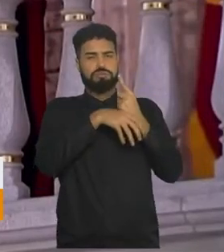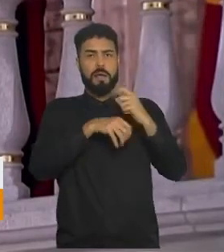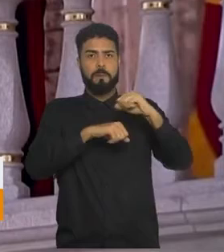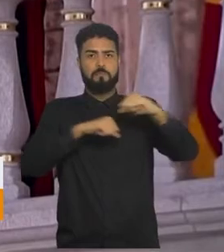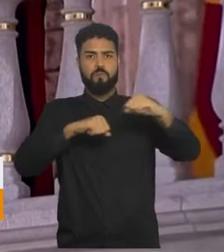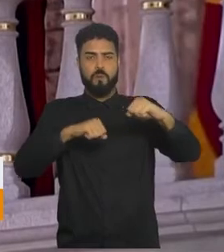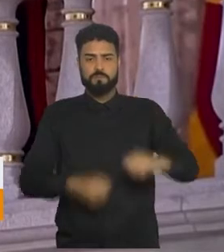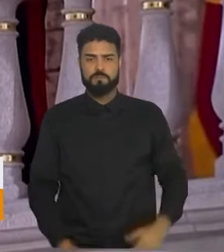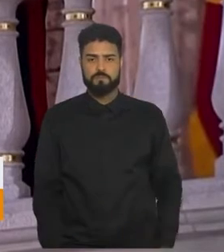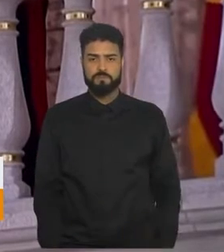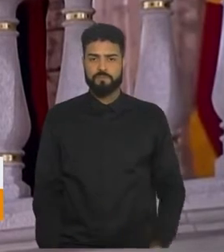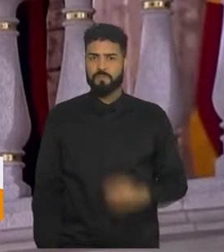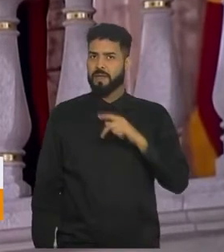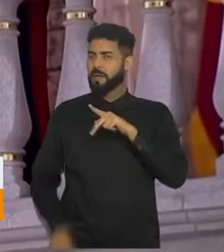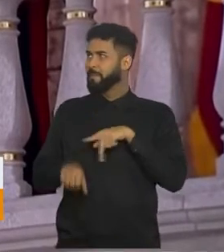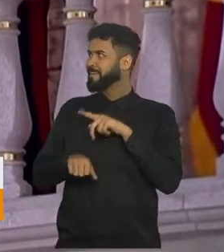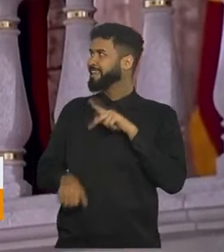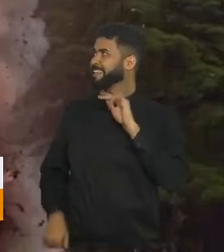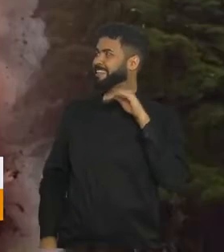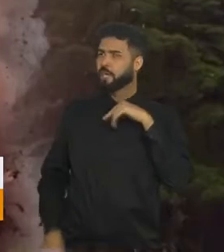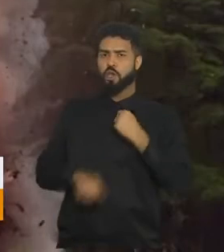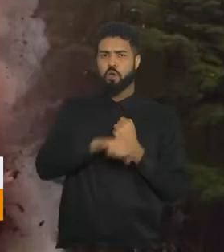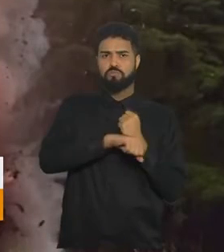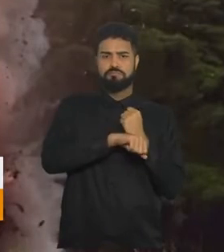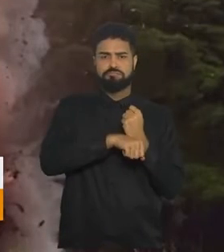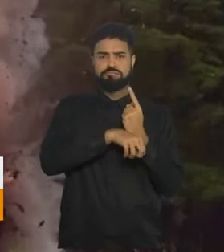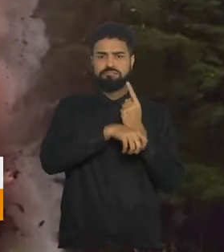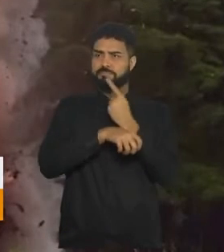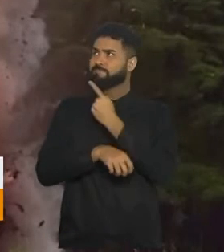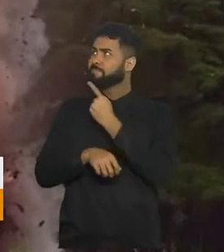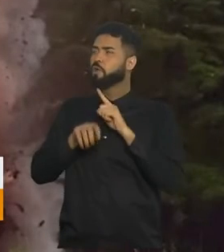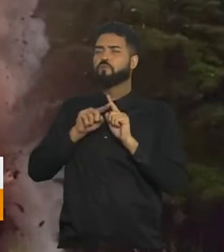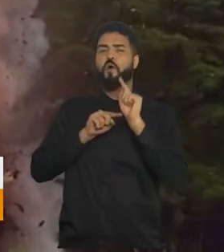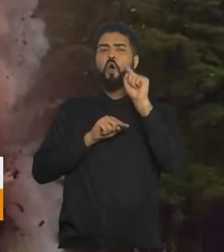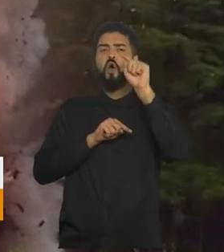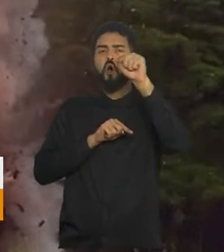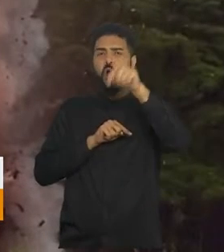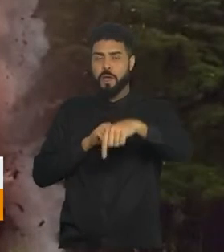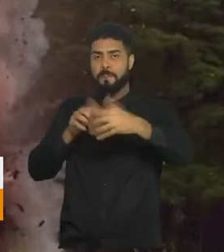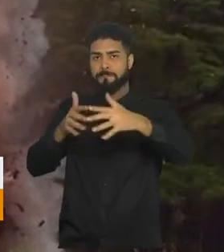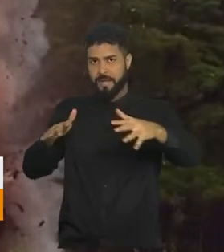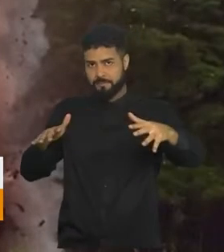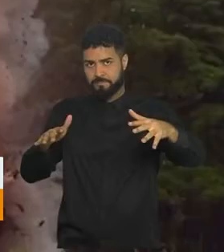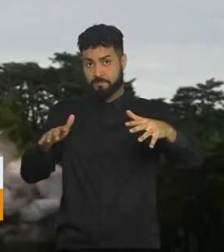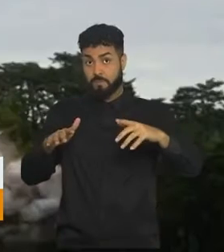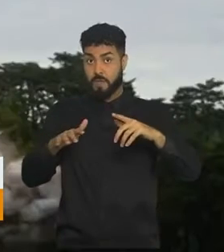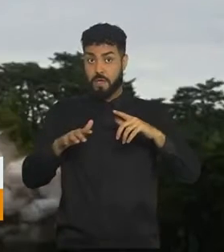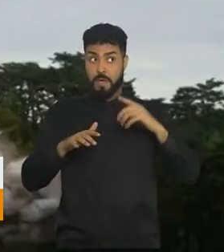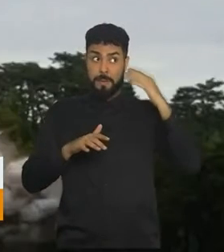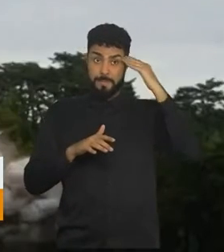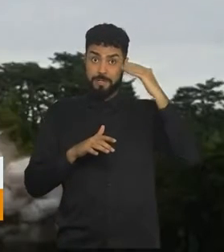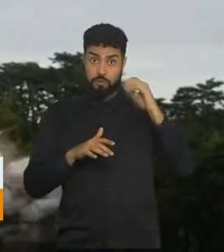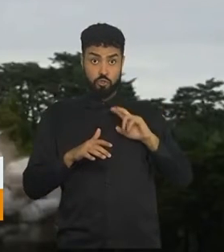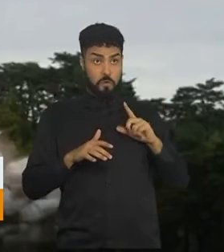Kim Jong-un disparou o que parecia ser um míssil de curto alcance no mar, segundo disseram os militares do Sul. O lançamento